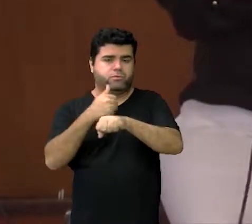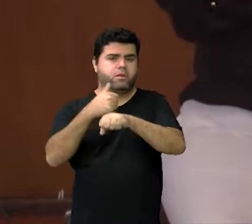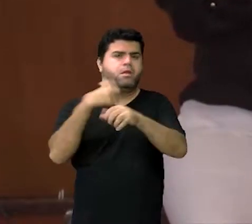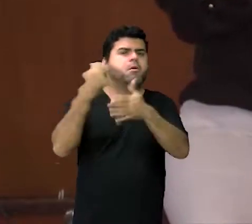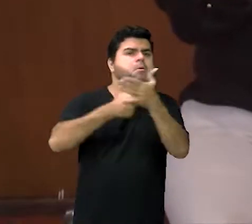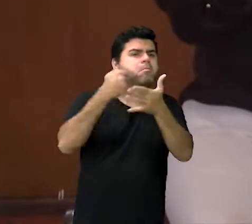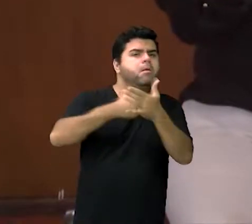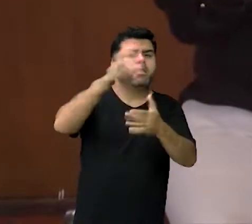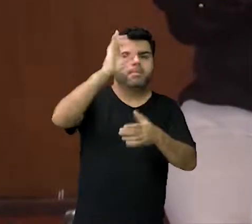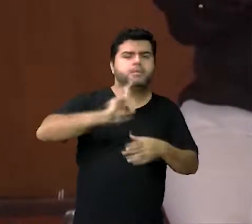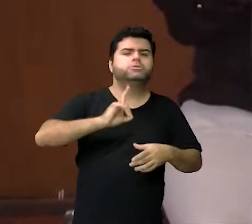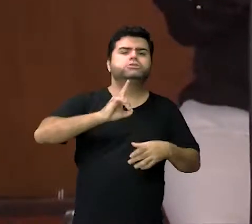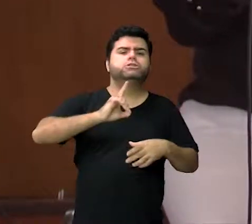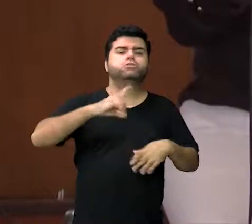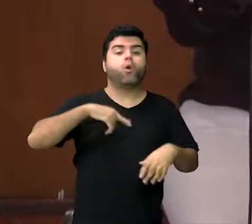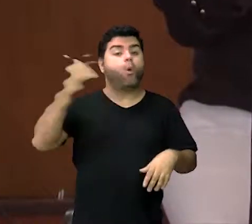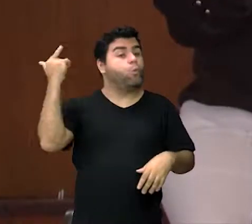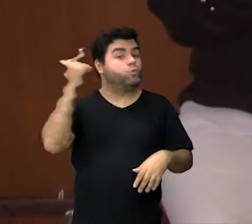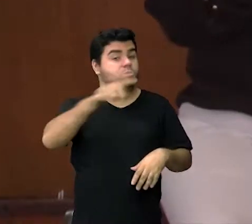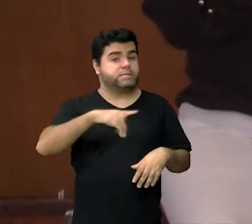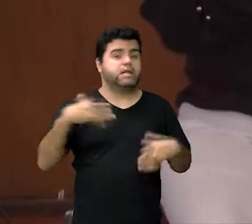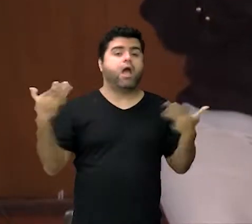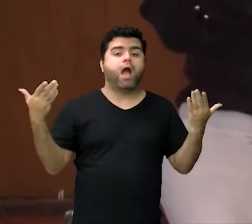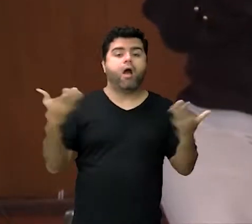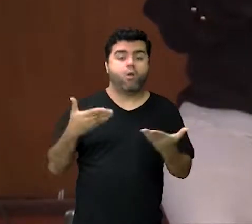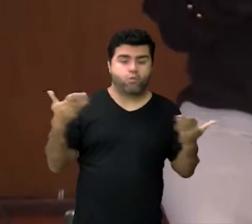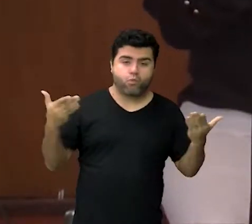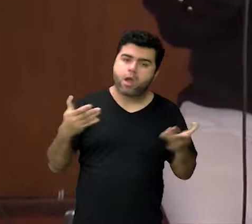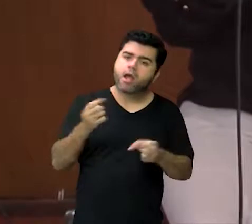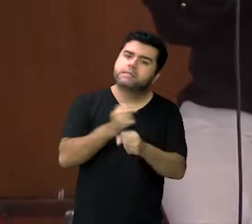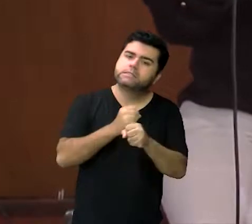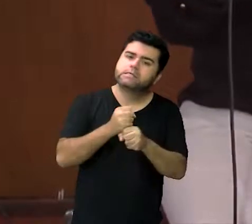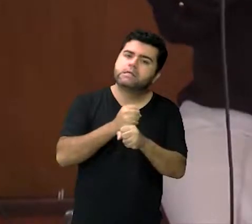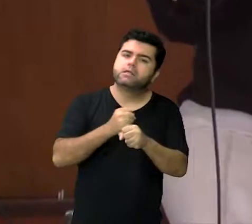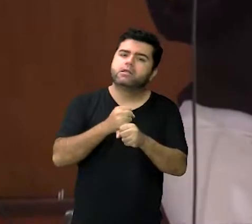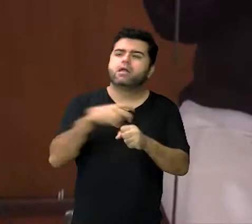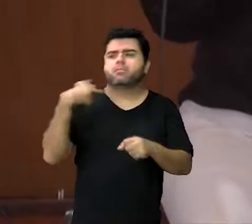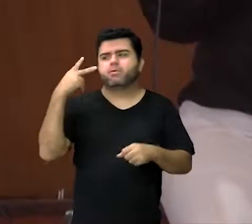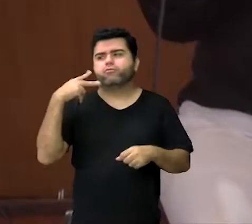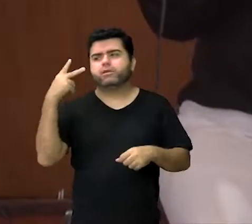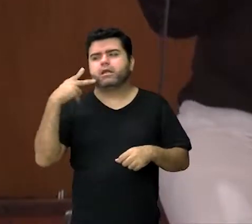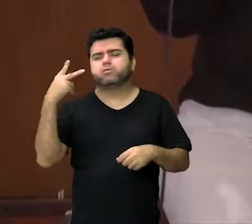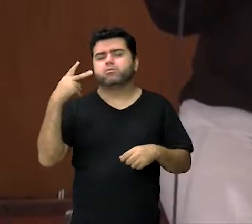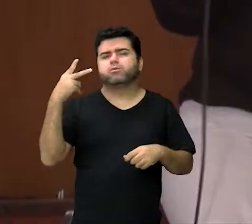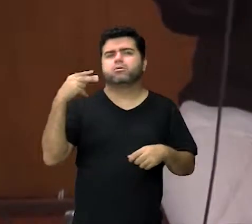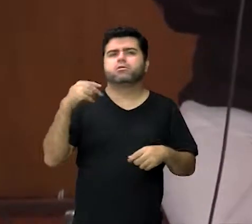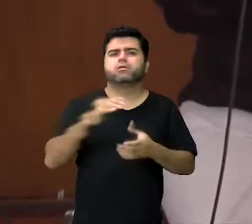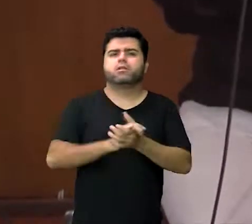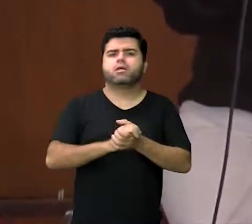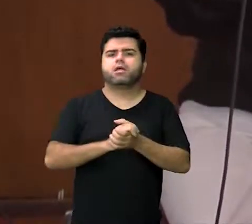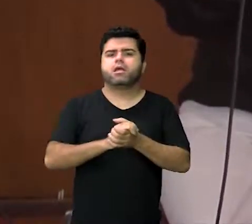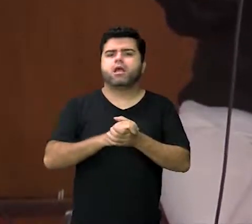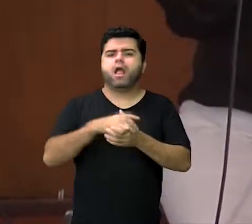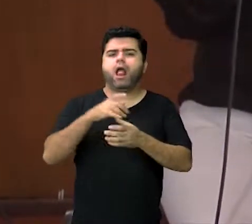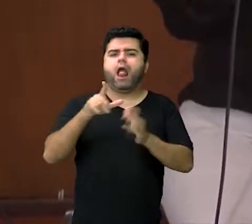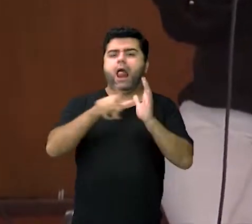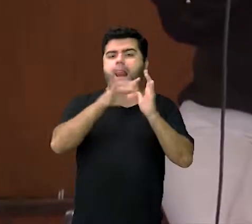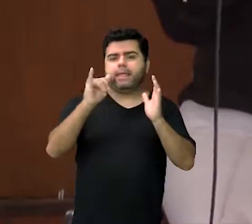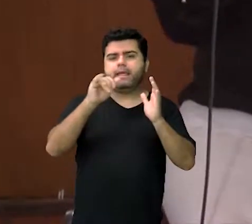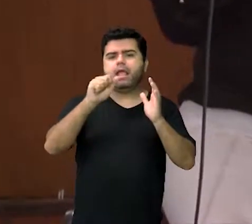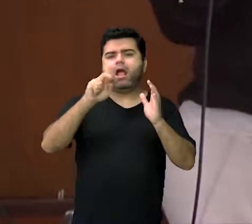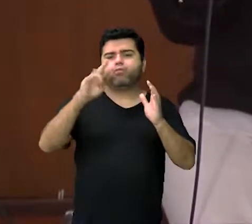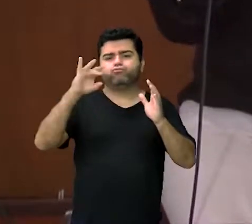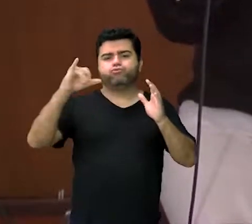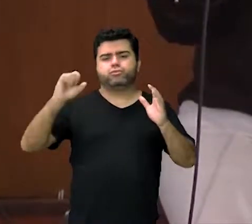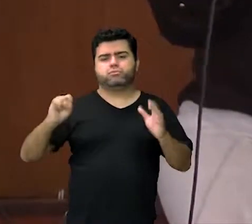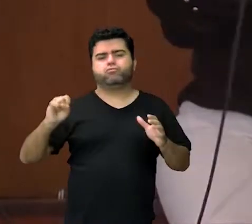conseguiu agora em Osasco, este ano, e com a ajuda também de um vereador da casa, que a nossa lei, a lei do autista do